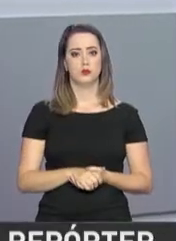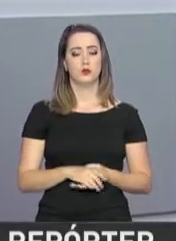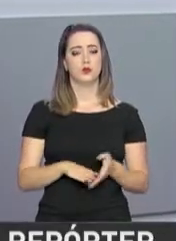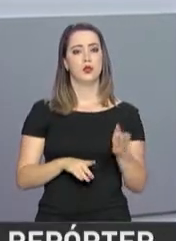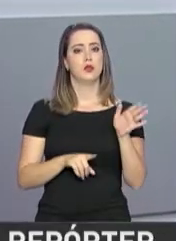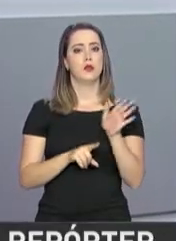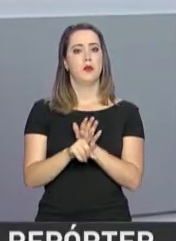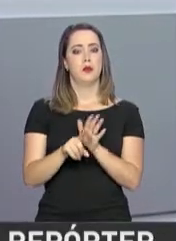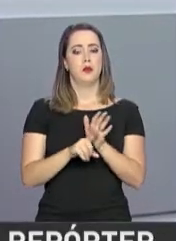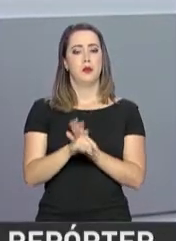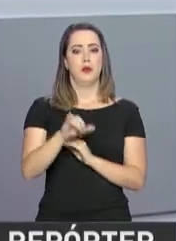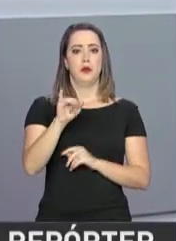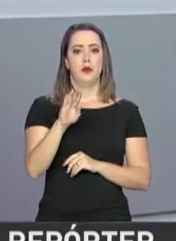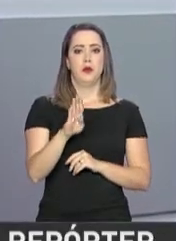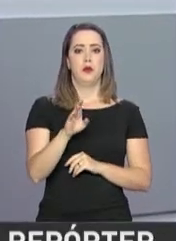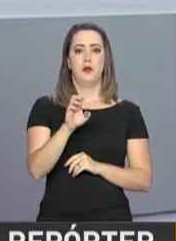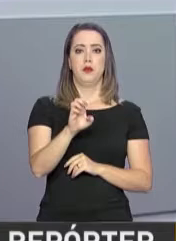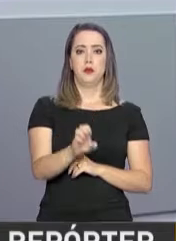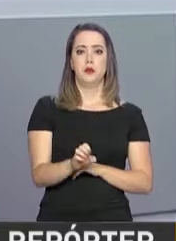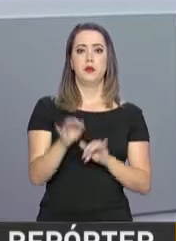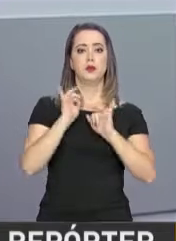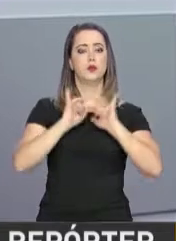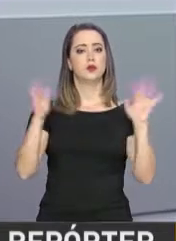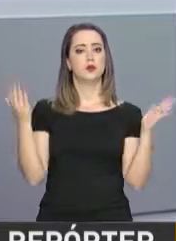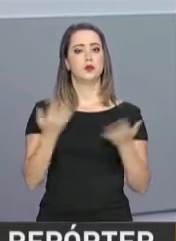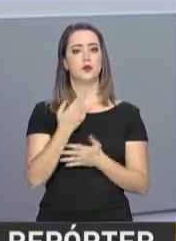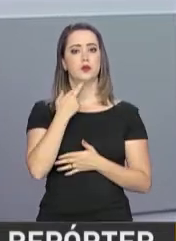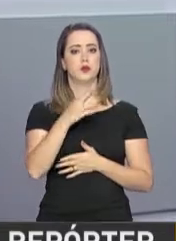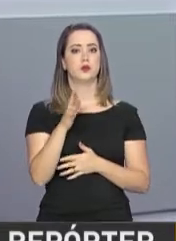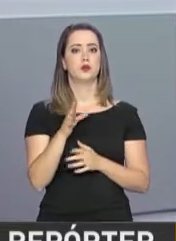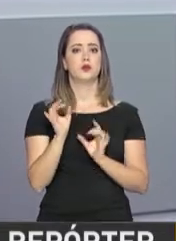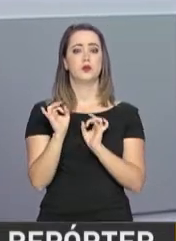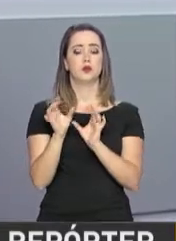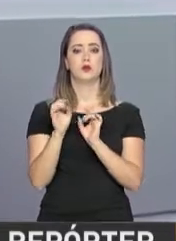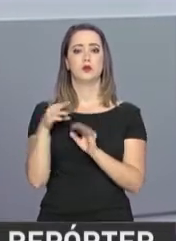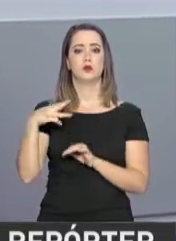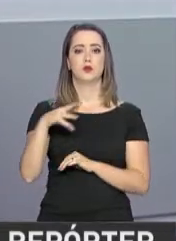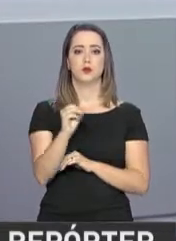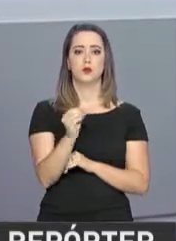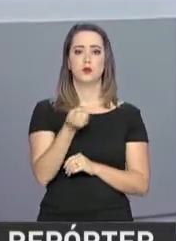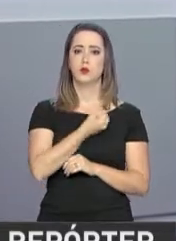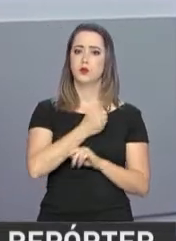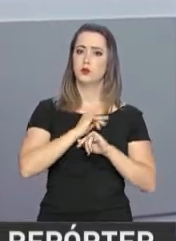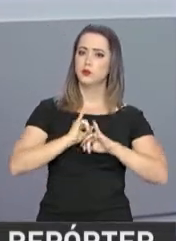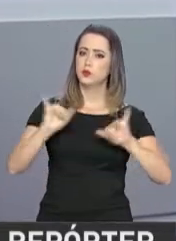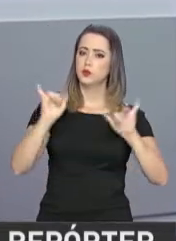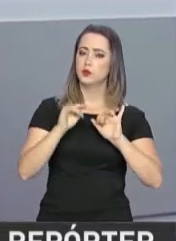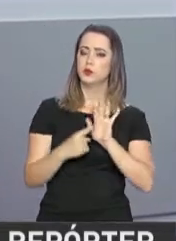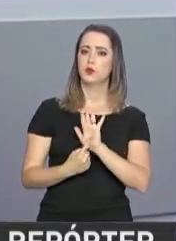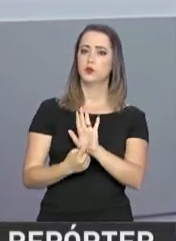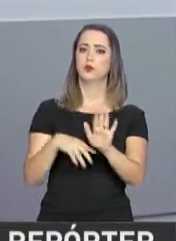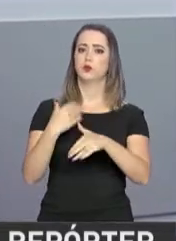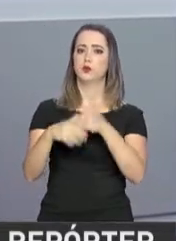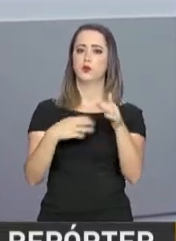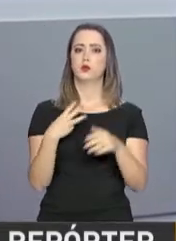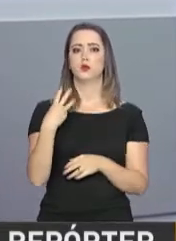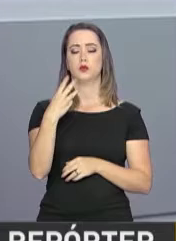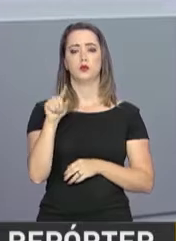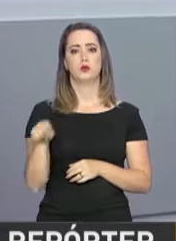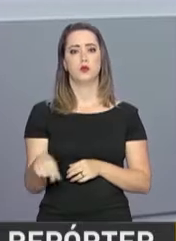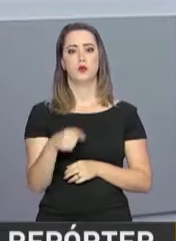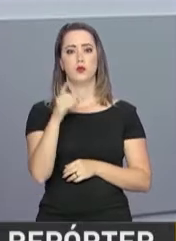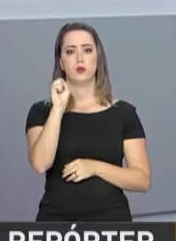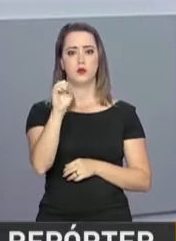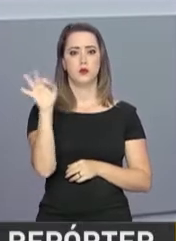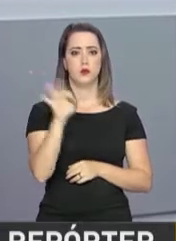ibge divulgou hoje resultados do comércio em março os dados mostram que o varejo acumulou alta de 3,8 por cento